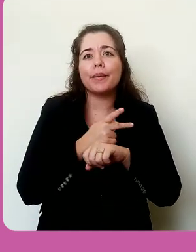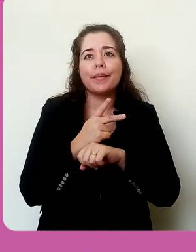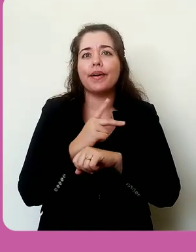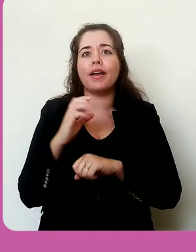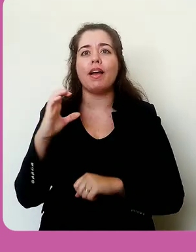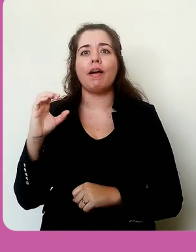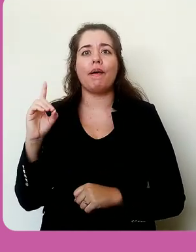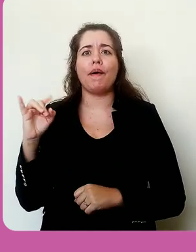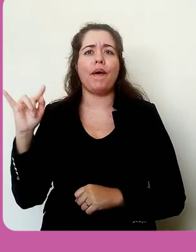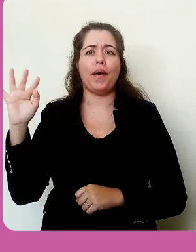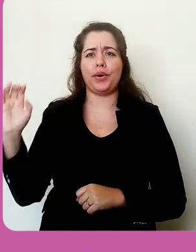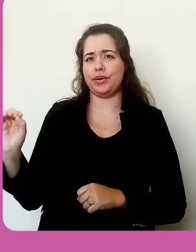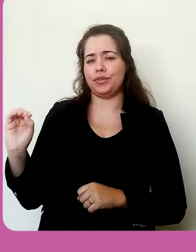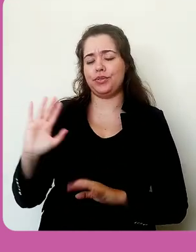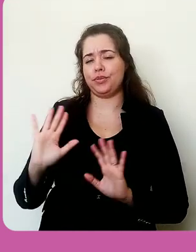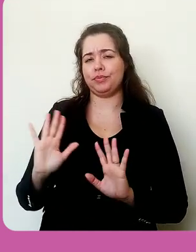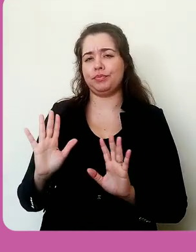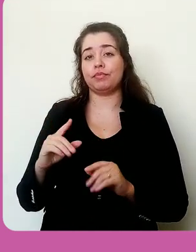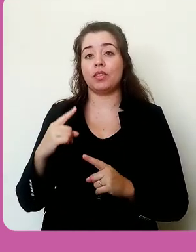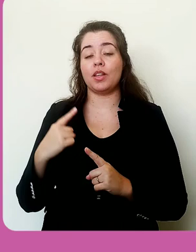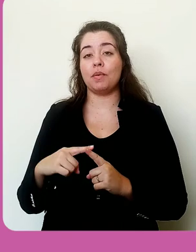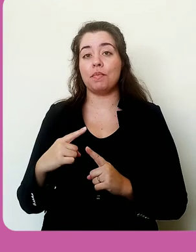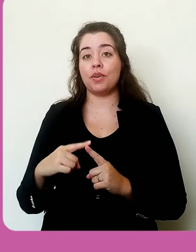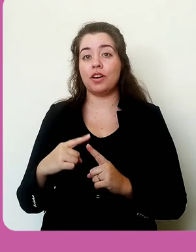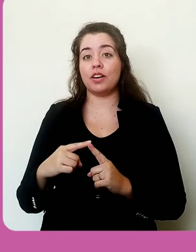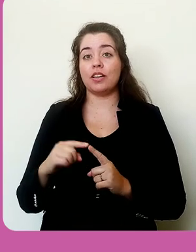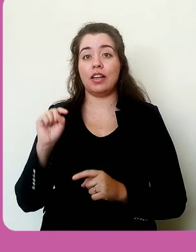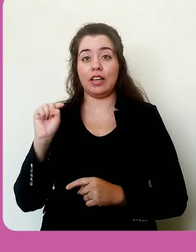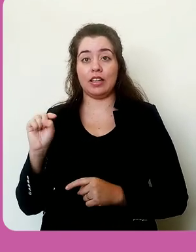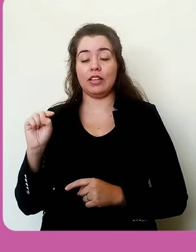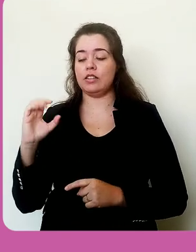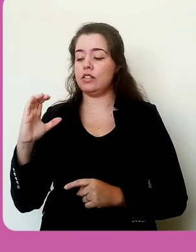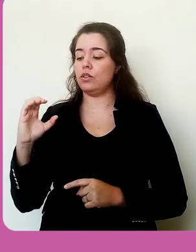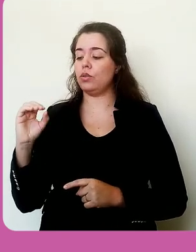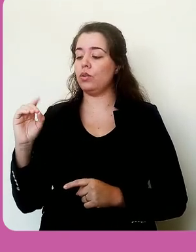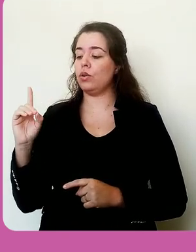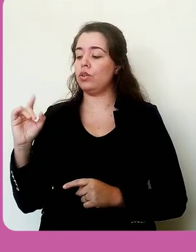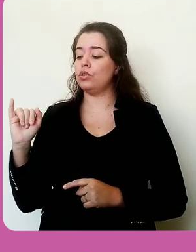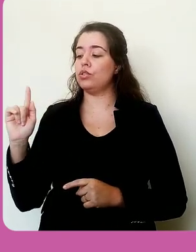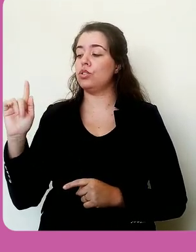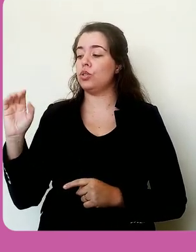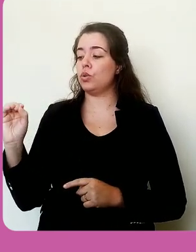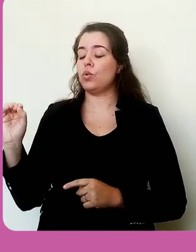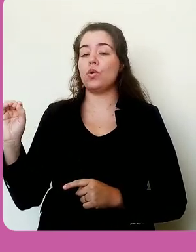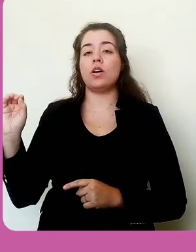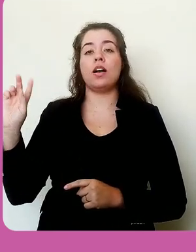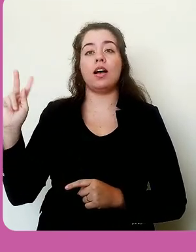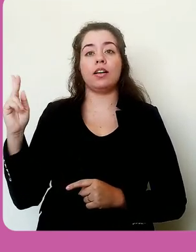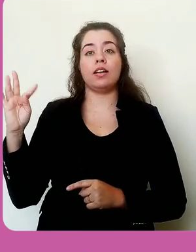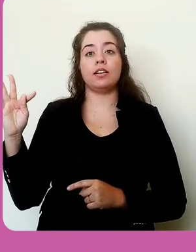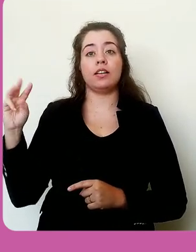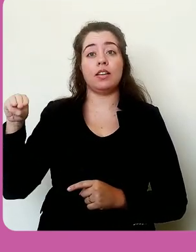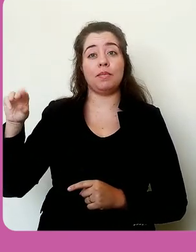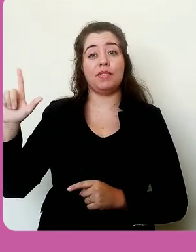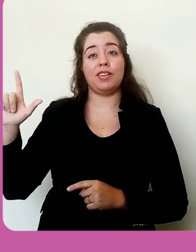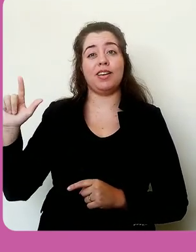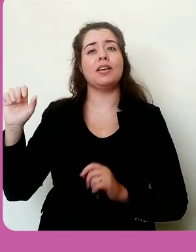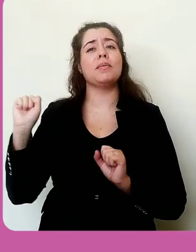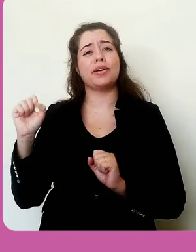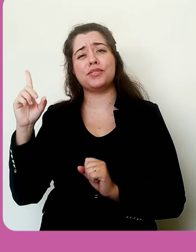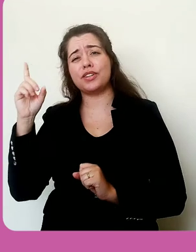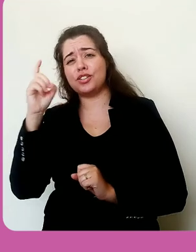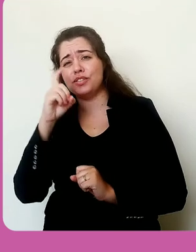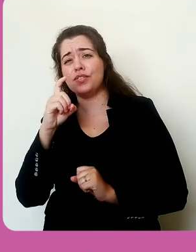procurando códigos, vídeos. Porque esse código HTML ali pode ser o